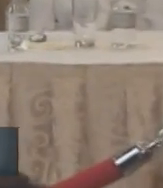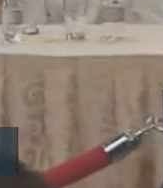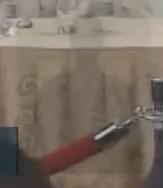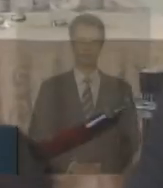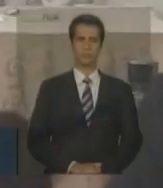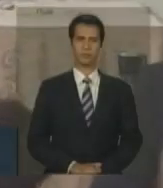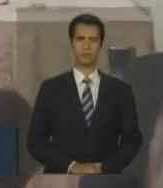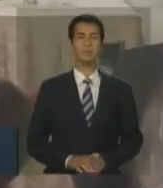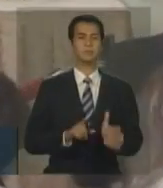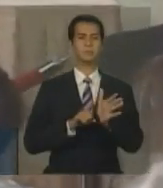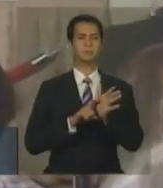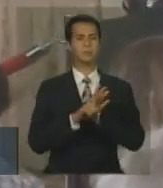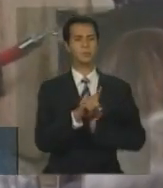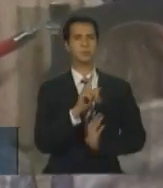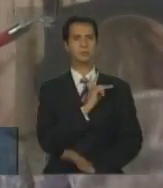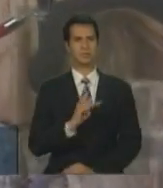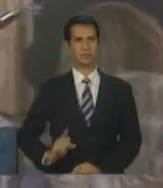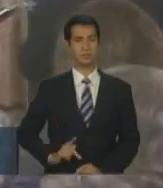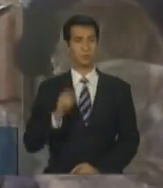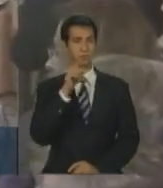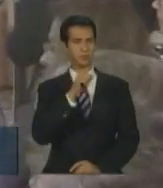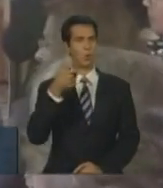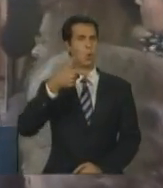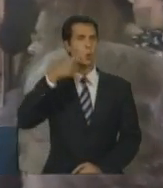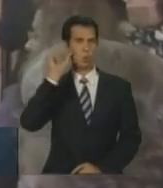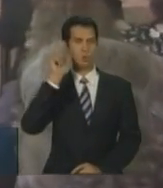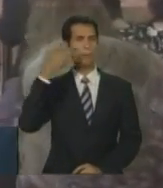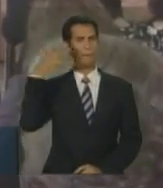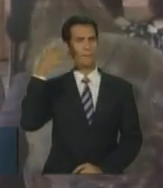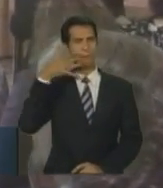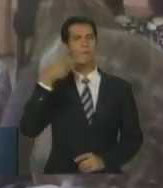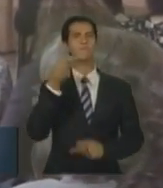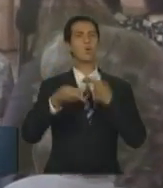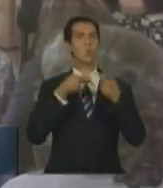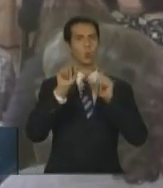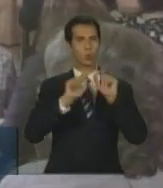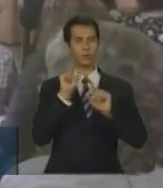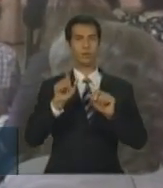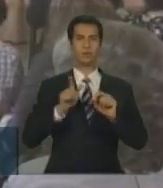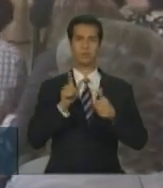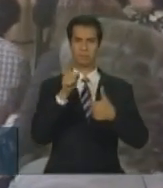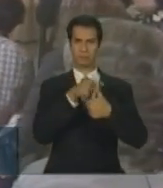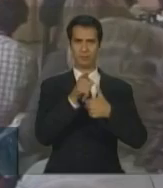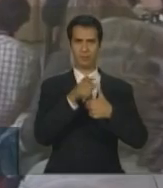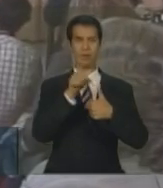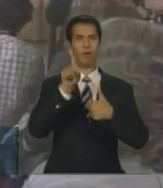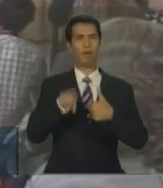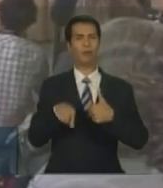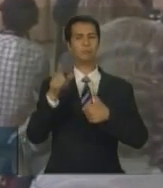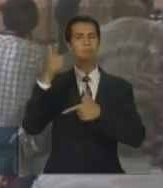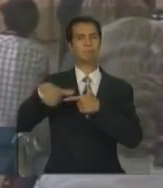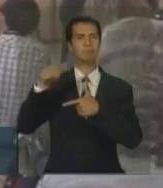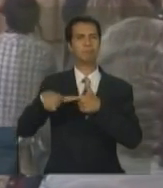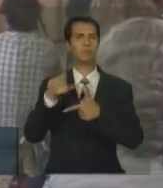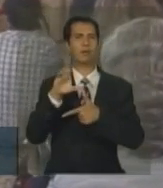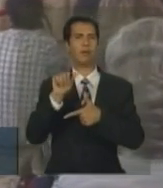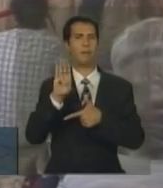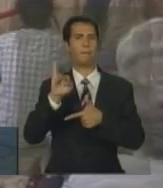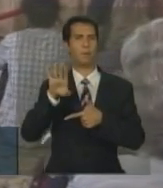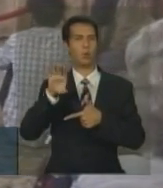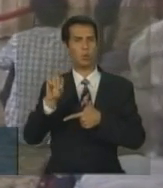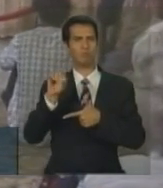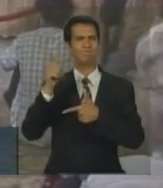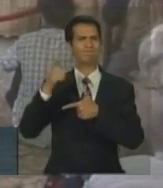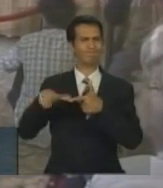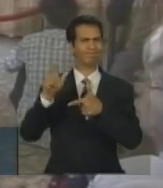relação à questão da guerra cambial mundial, inclusive a senhora cita isso num artigo no Financial Times.